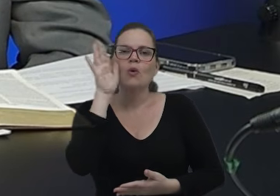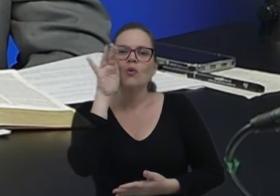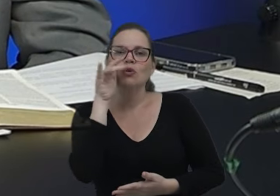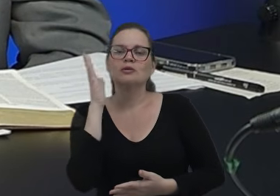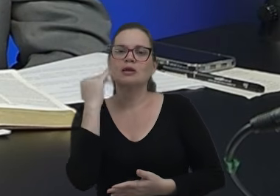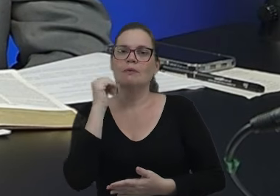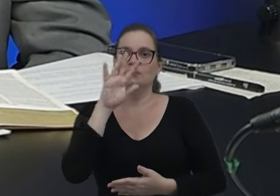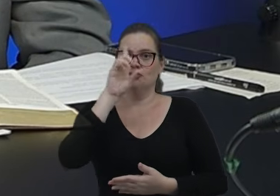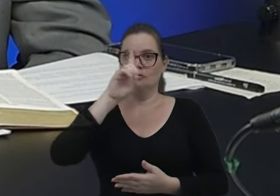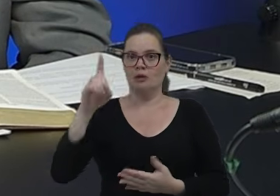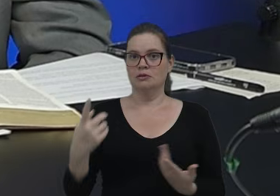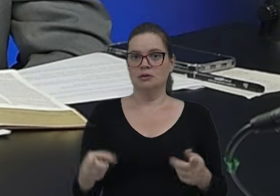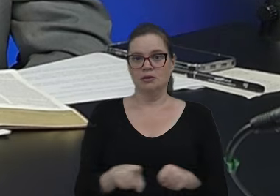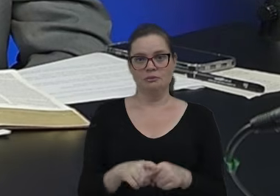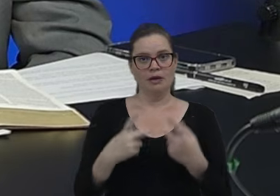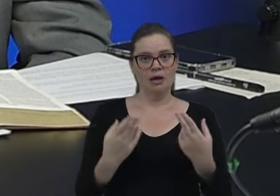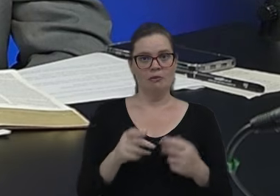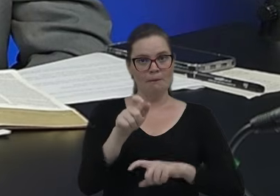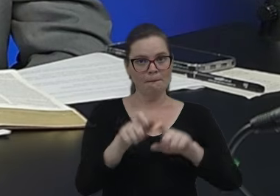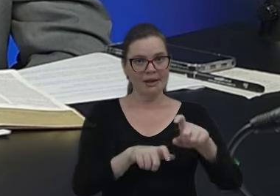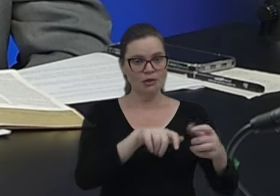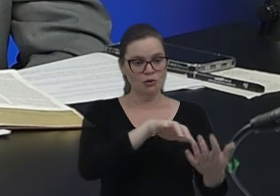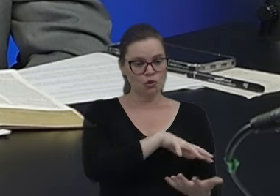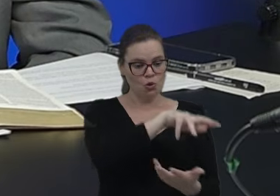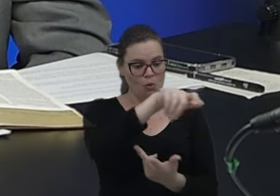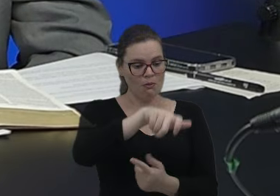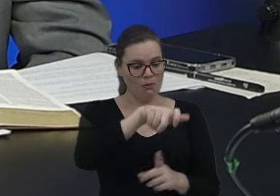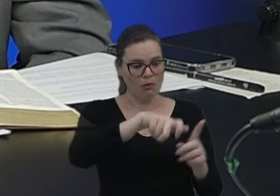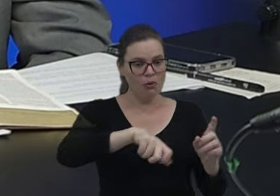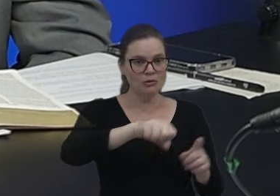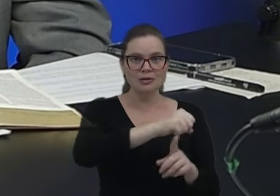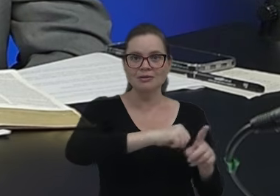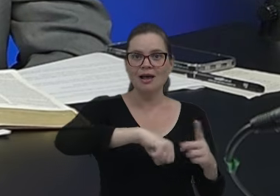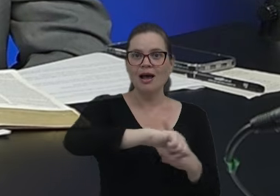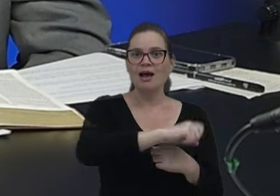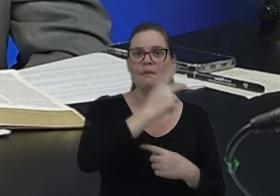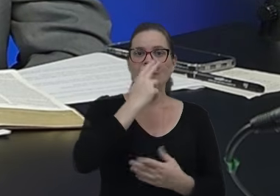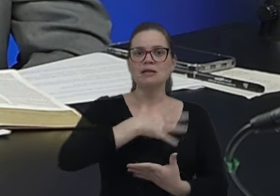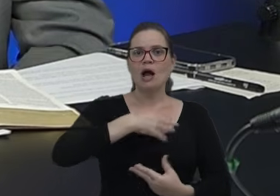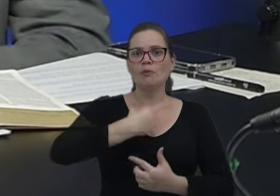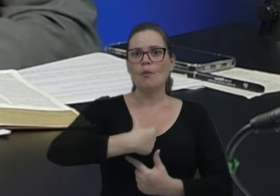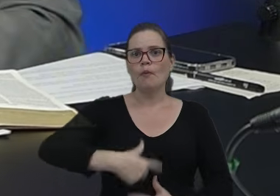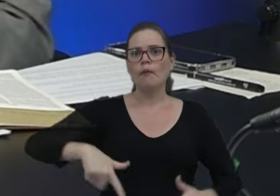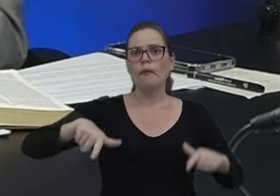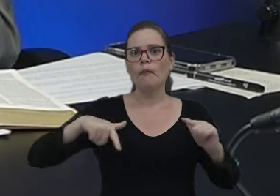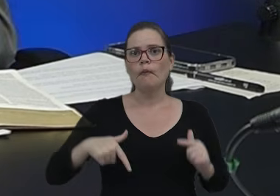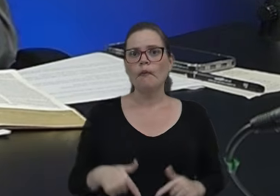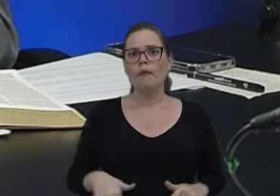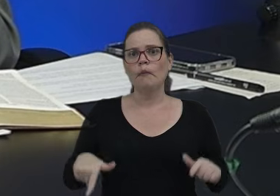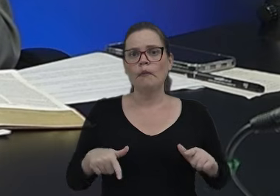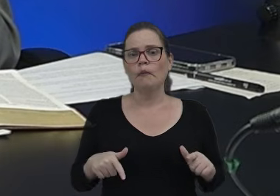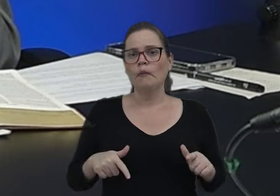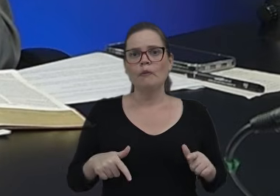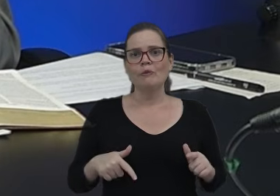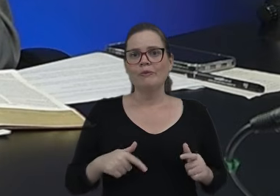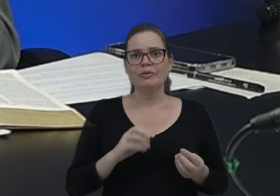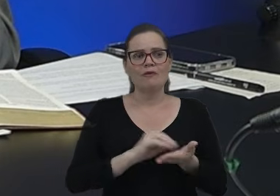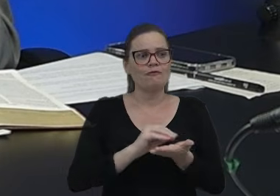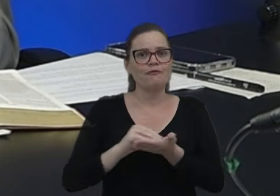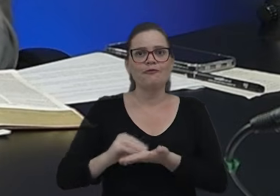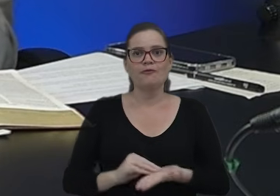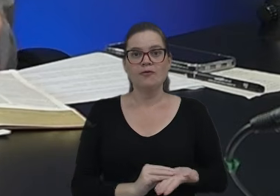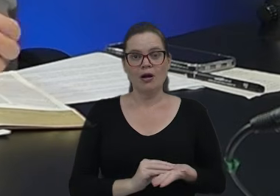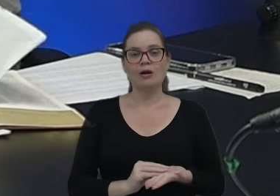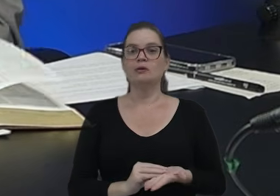também por encontrar algo que possa preencher o vazio que está na sua alma. Porque o homem ele carrega um segredo na sua